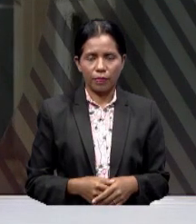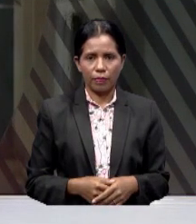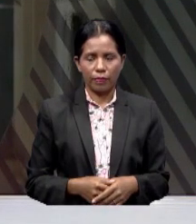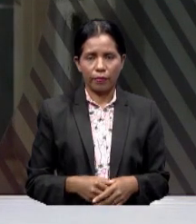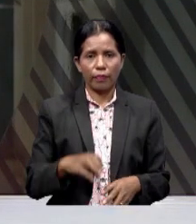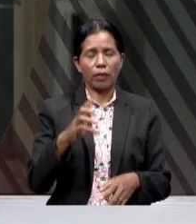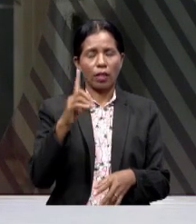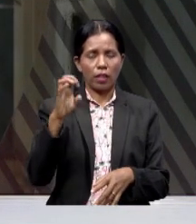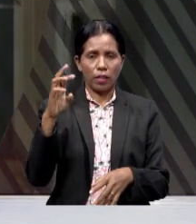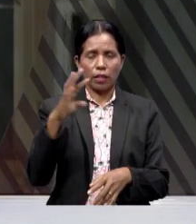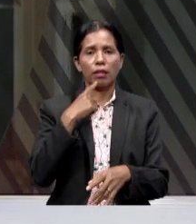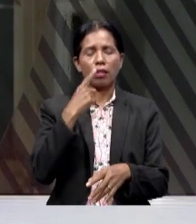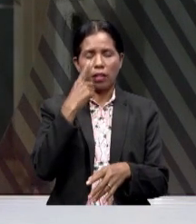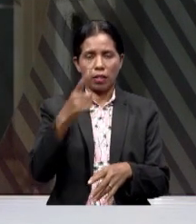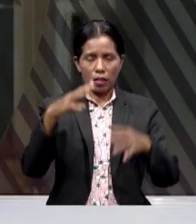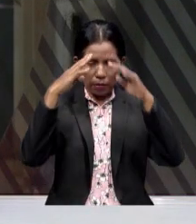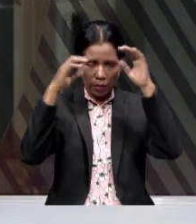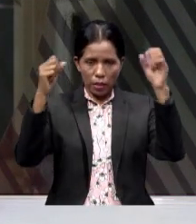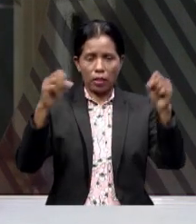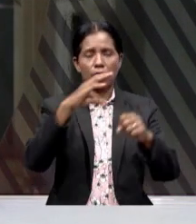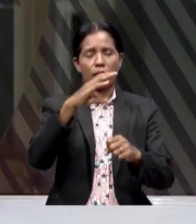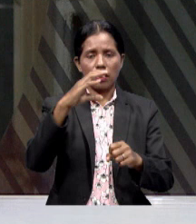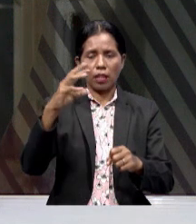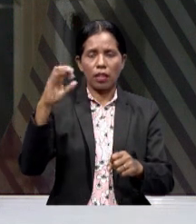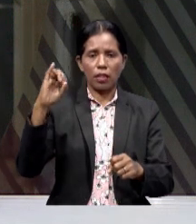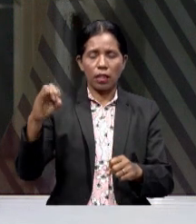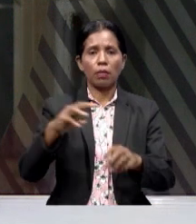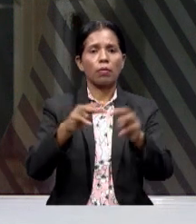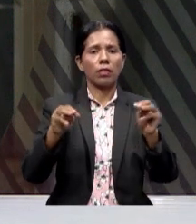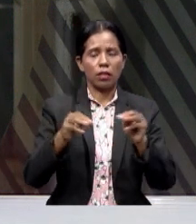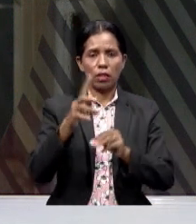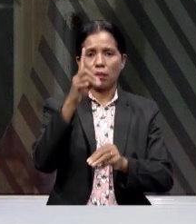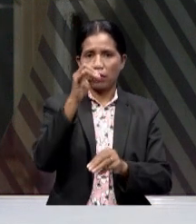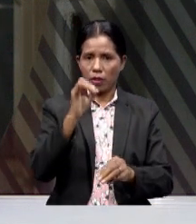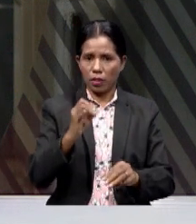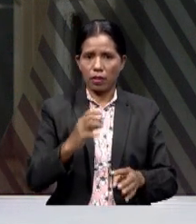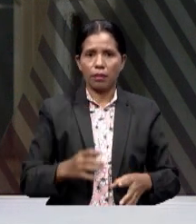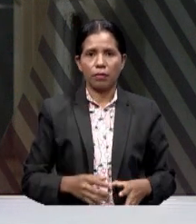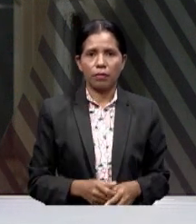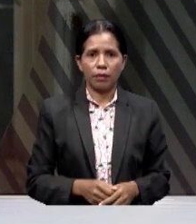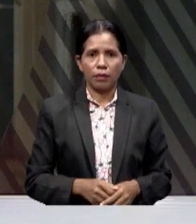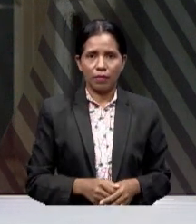Elder Vieira Aniceto dos Santos, eleito para presidente CCI, município dele.